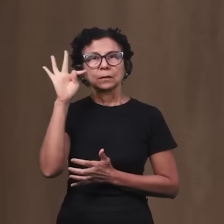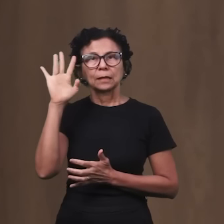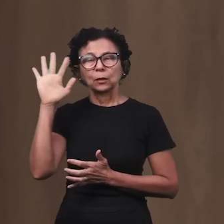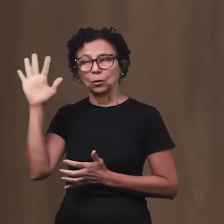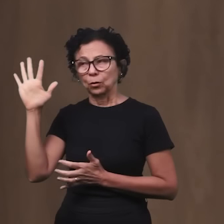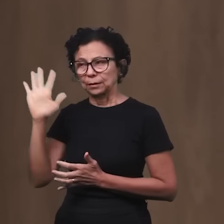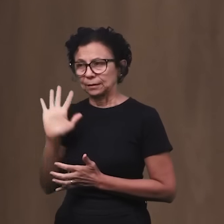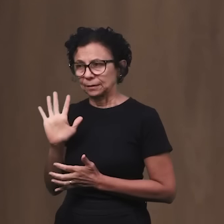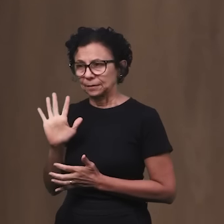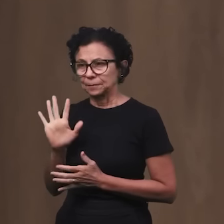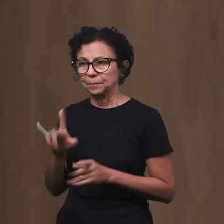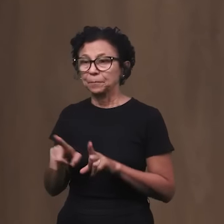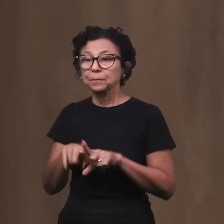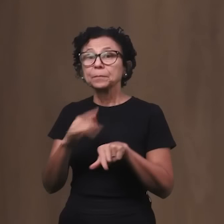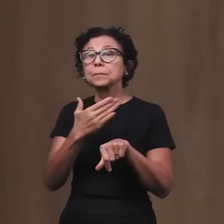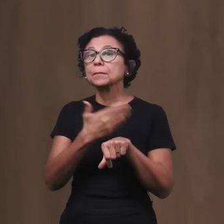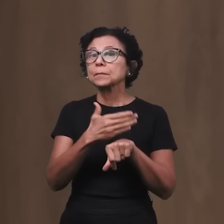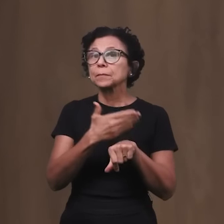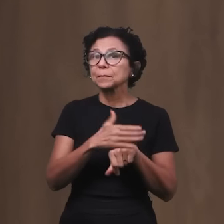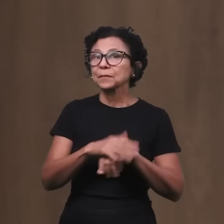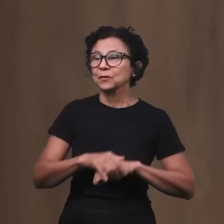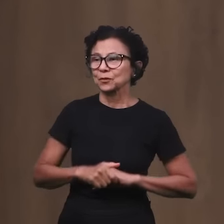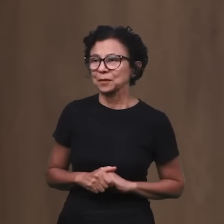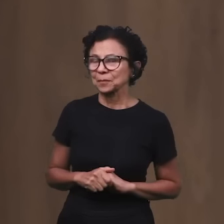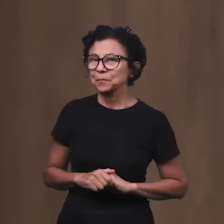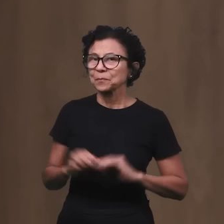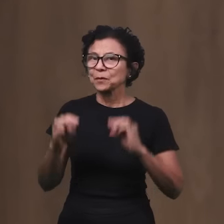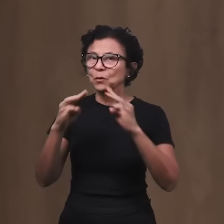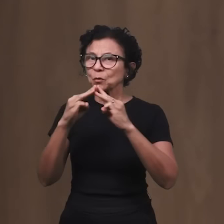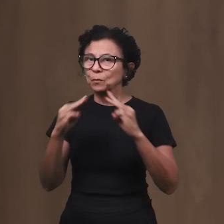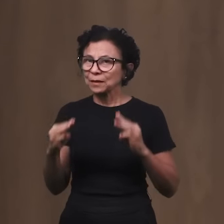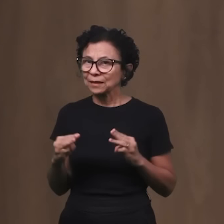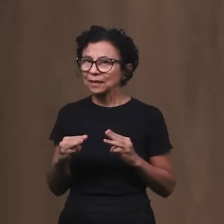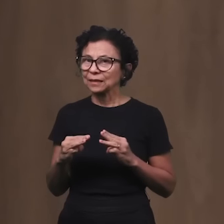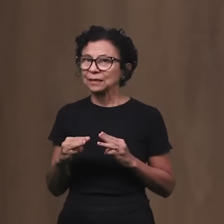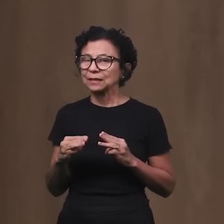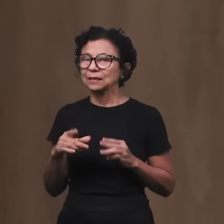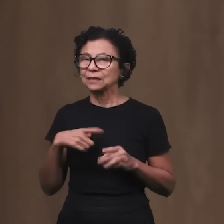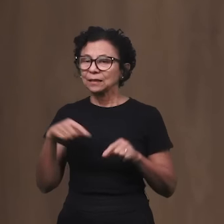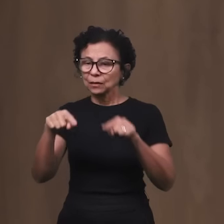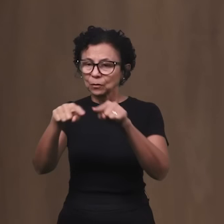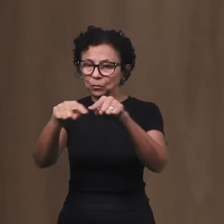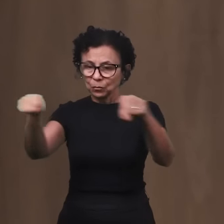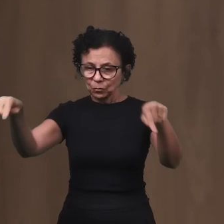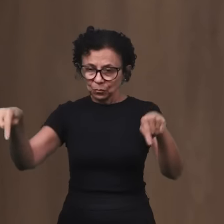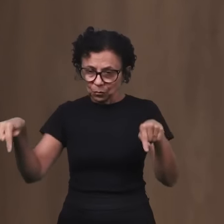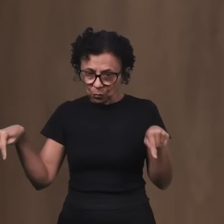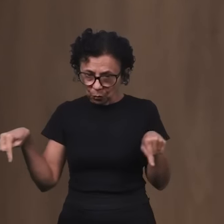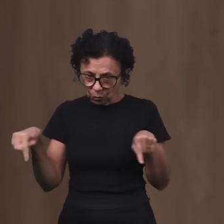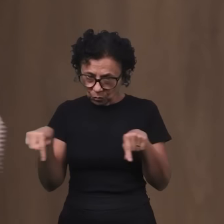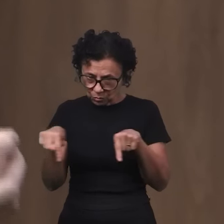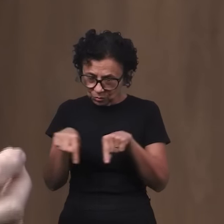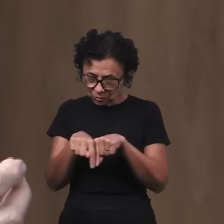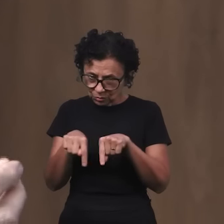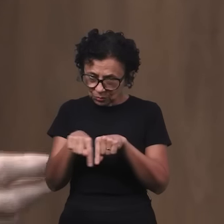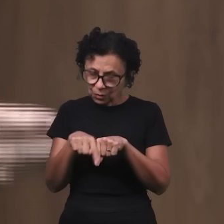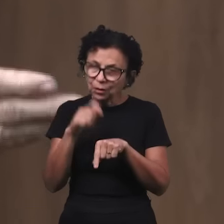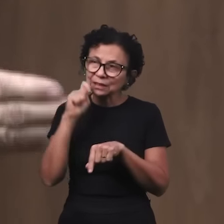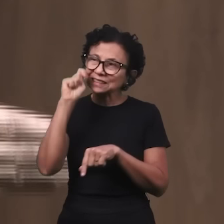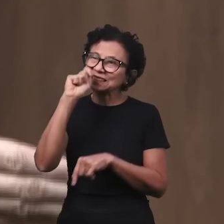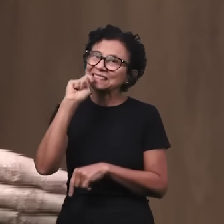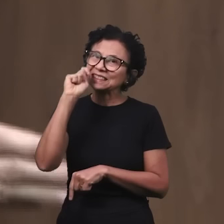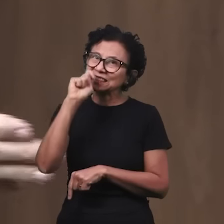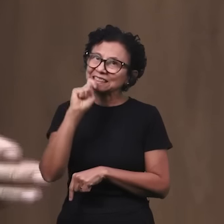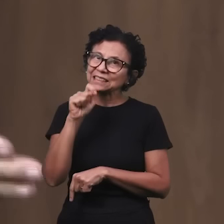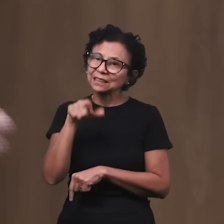da parte prática. E nós temos no Manaim um consultório odontológico que a gente pode exemplificar